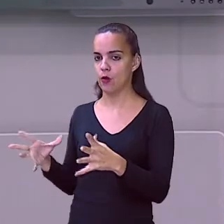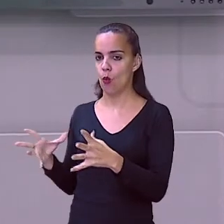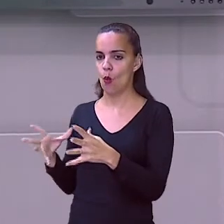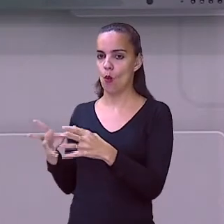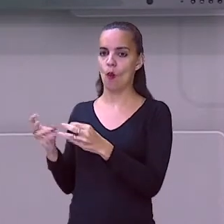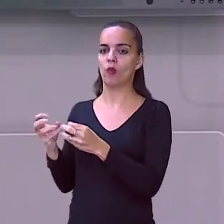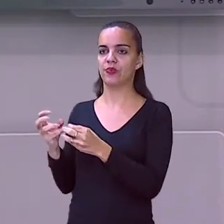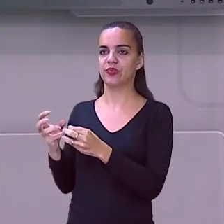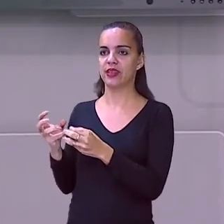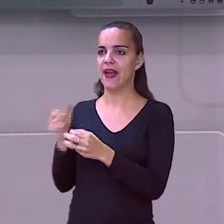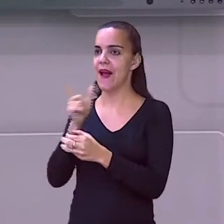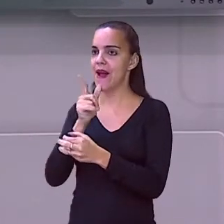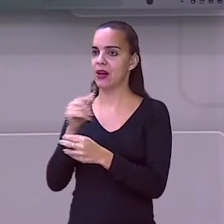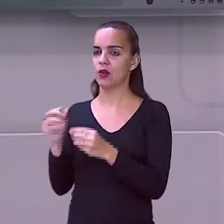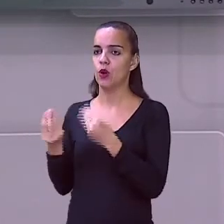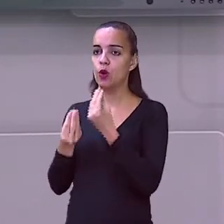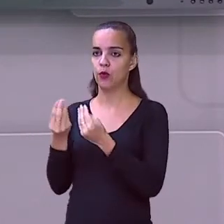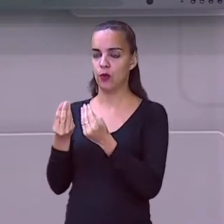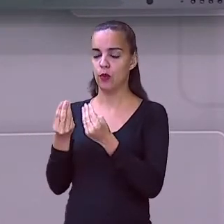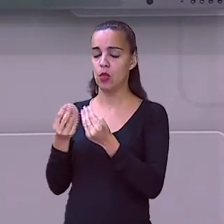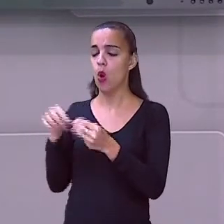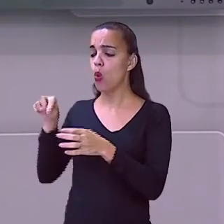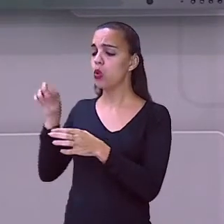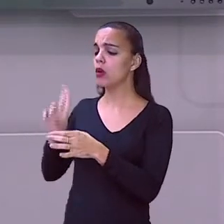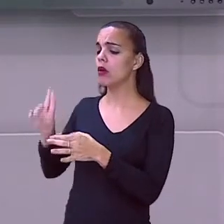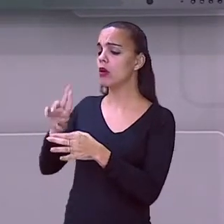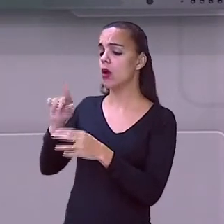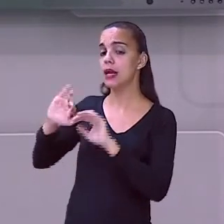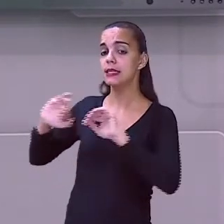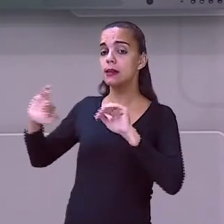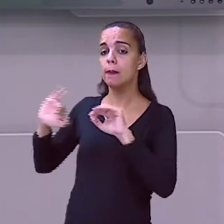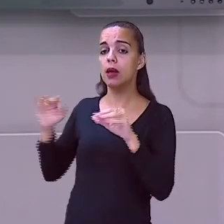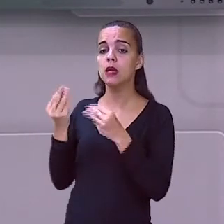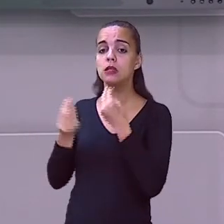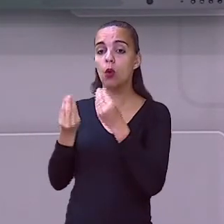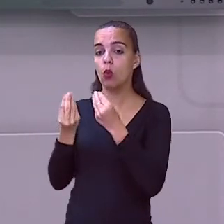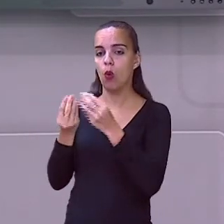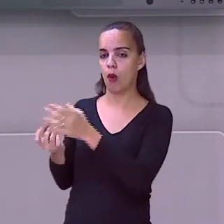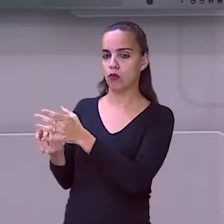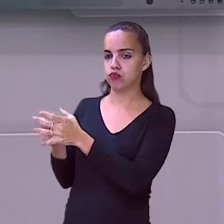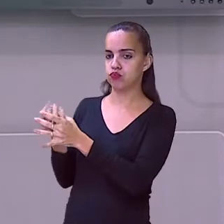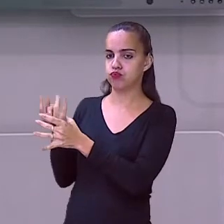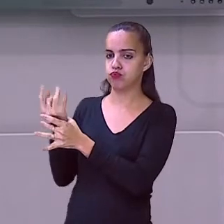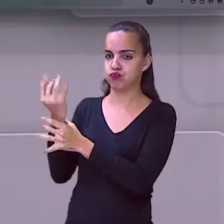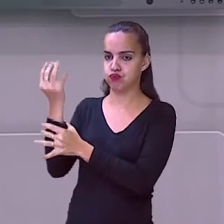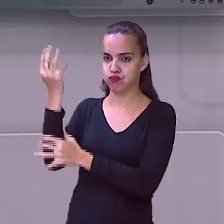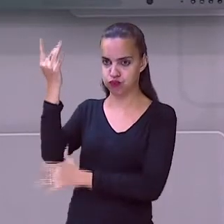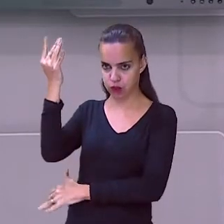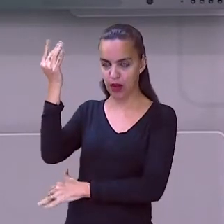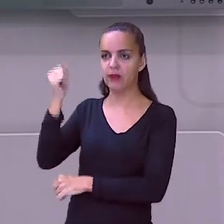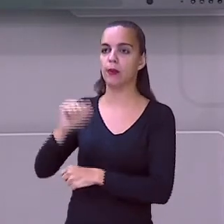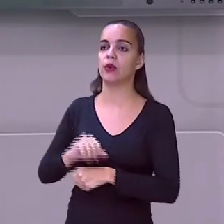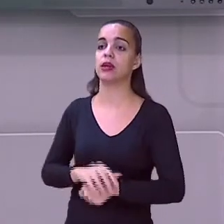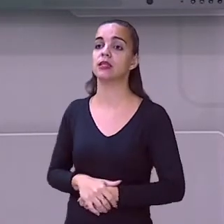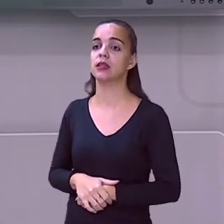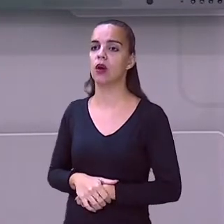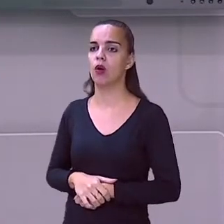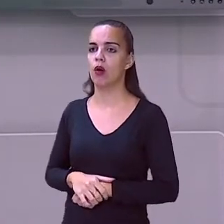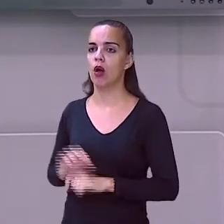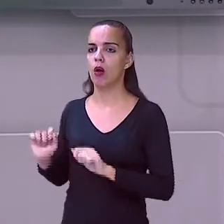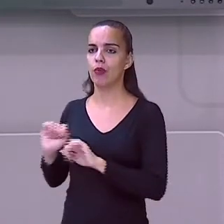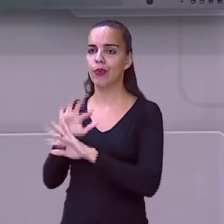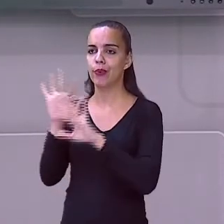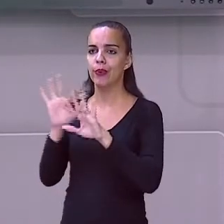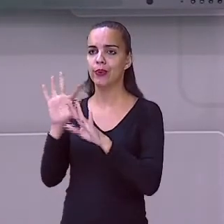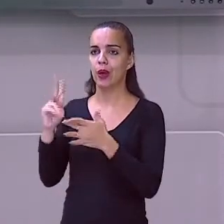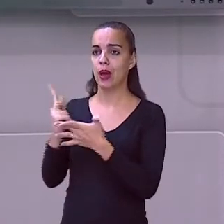método utilizado é a evaporação. A evaporação está